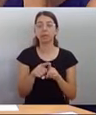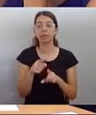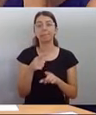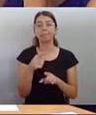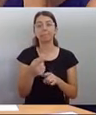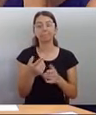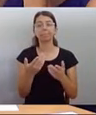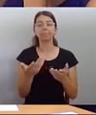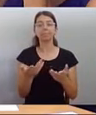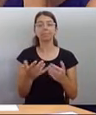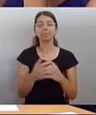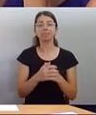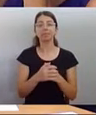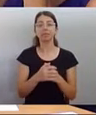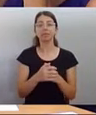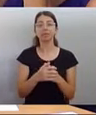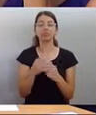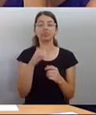seja um primeiro